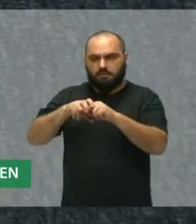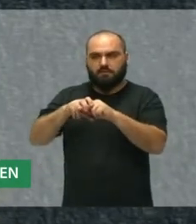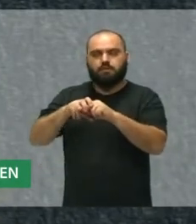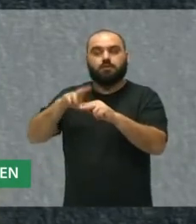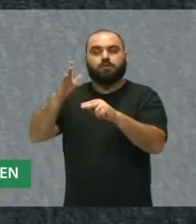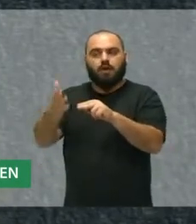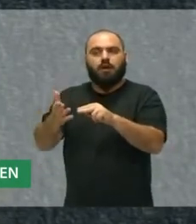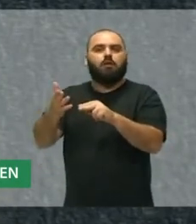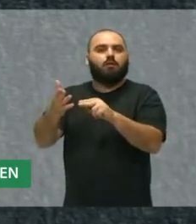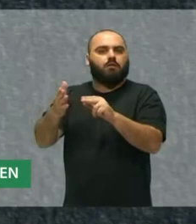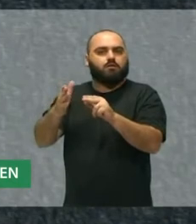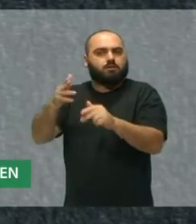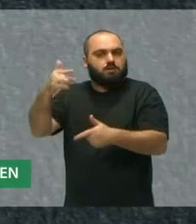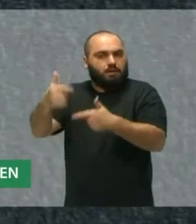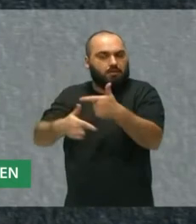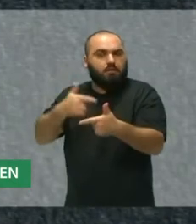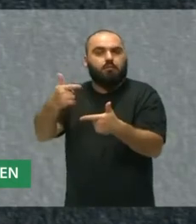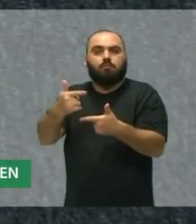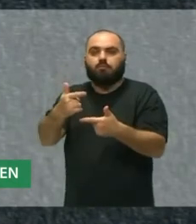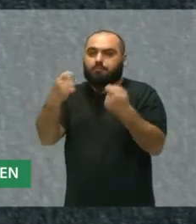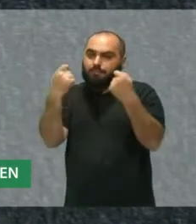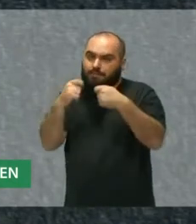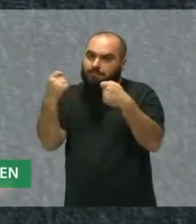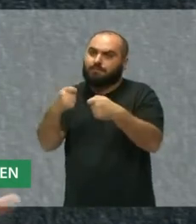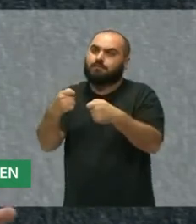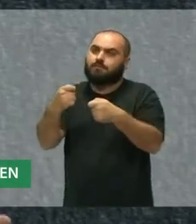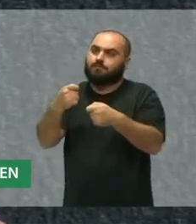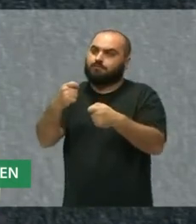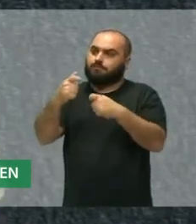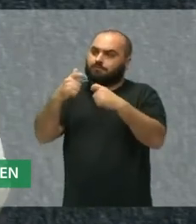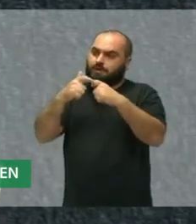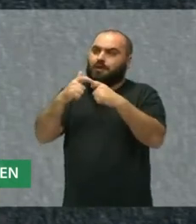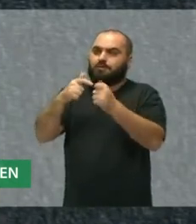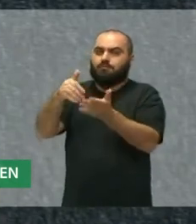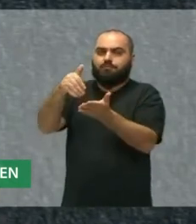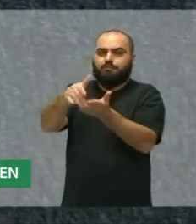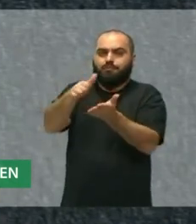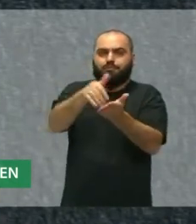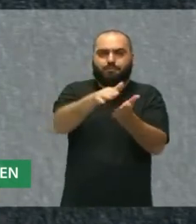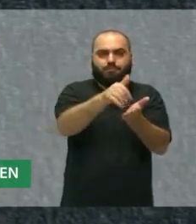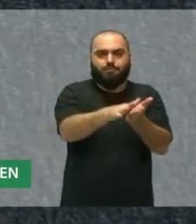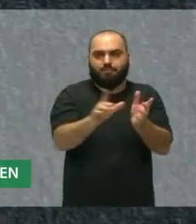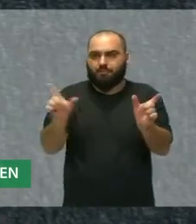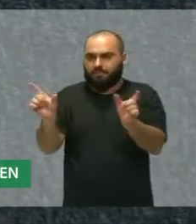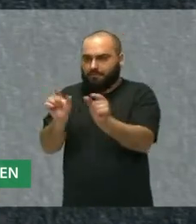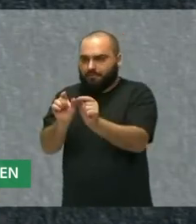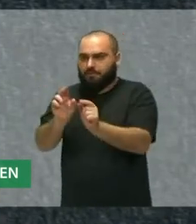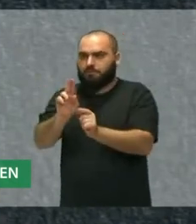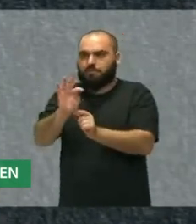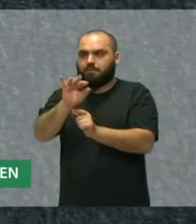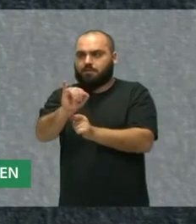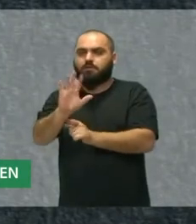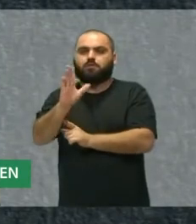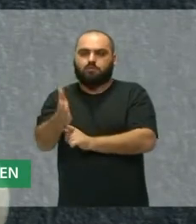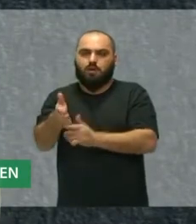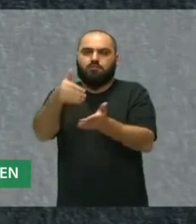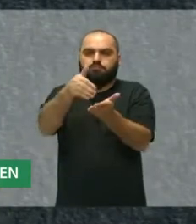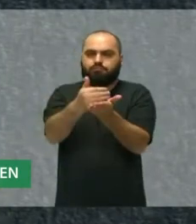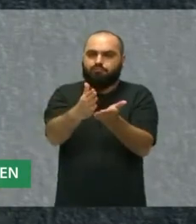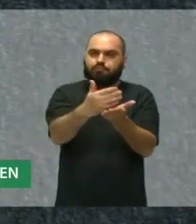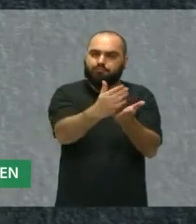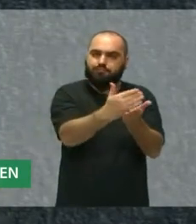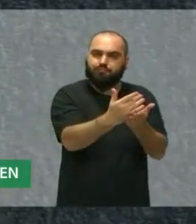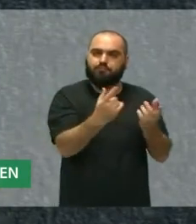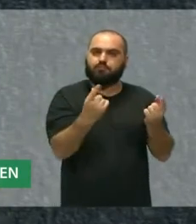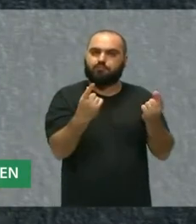um esforço, infelizmente foi preciso demitir, porque passou a pandemia, reduziu o número de leitos de UTI, já fizemos as demissões. O custo